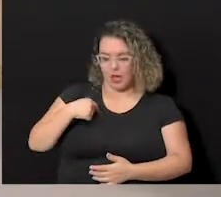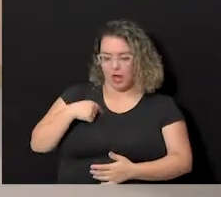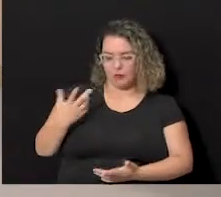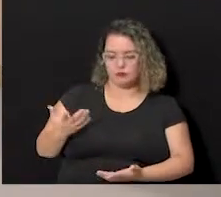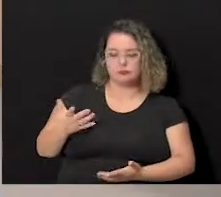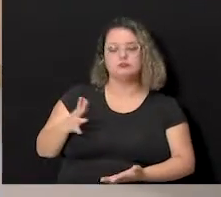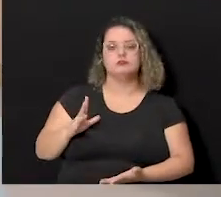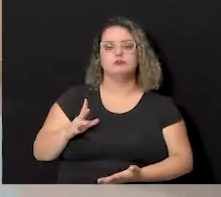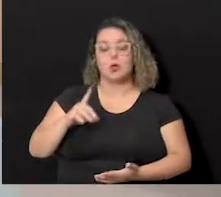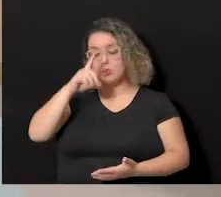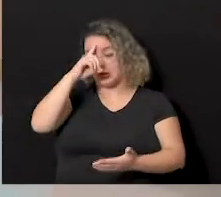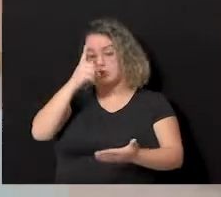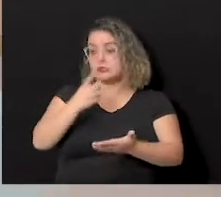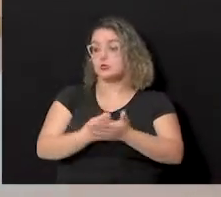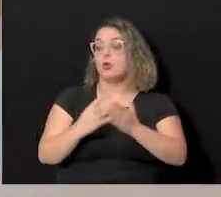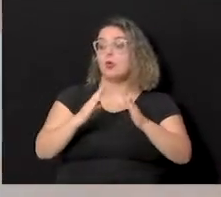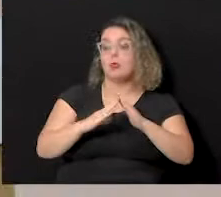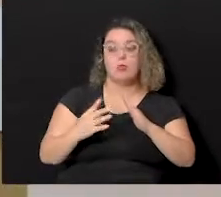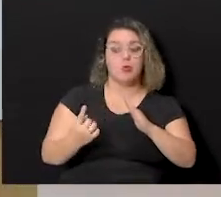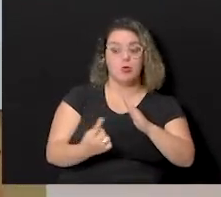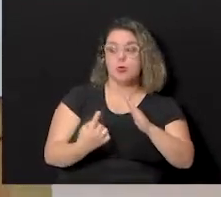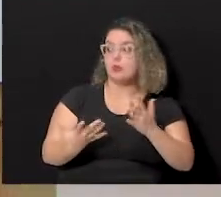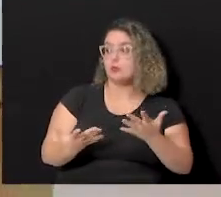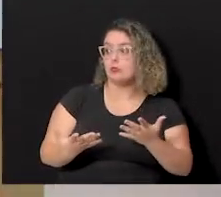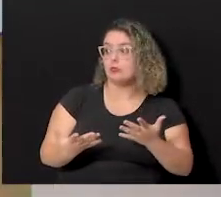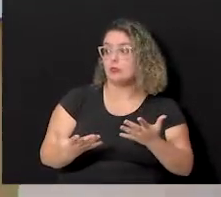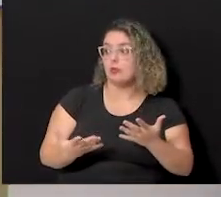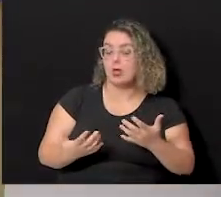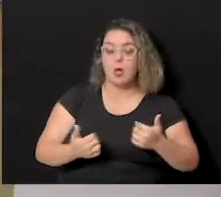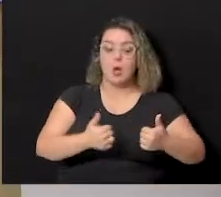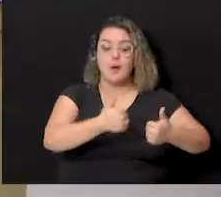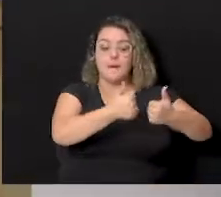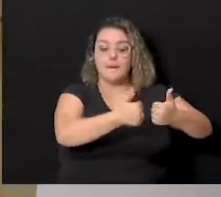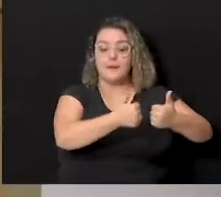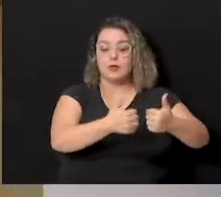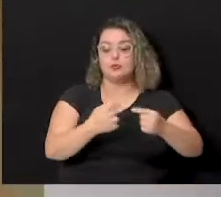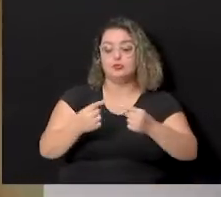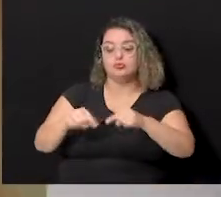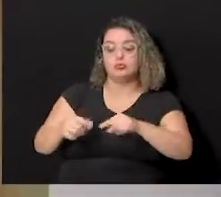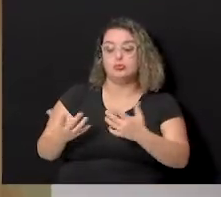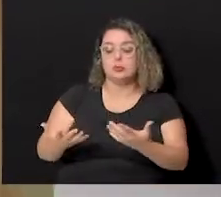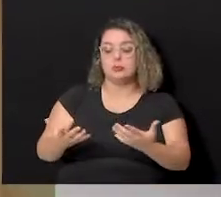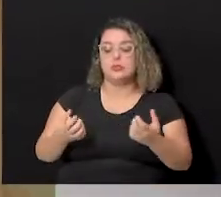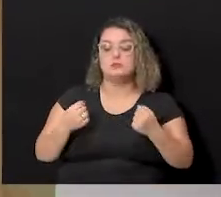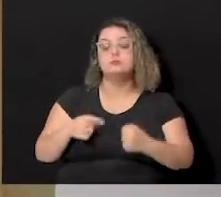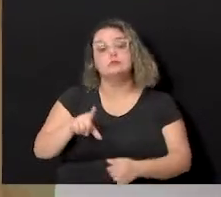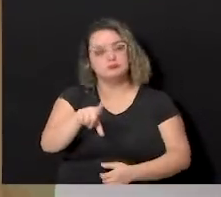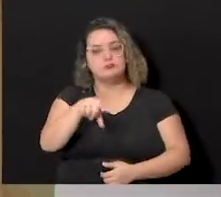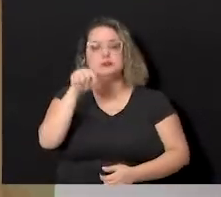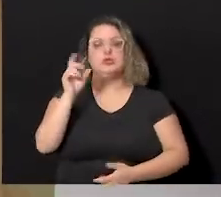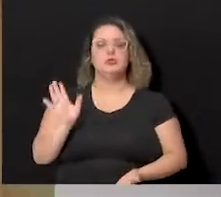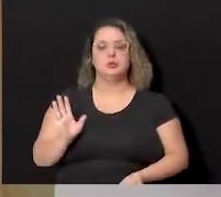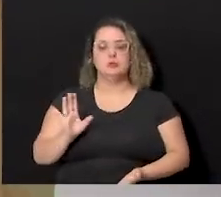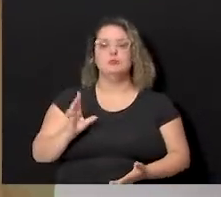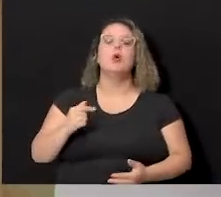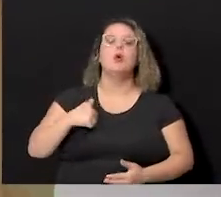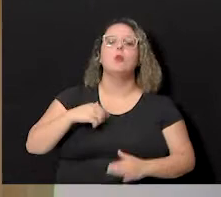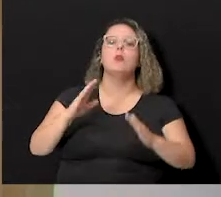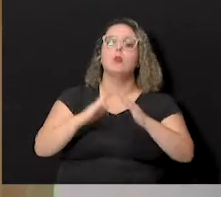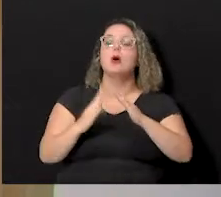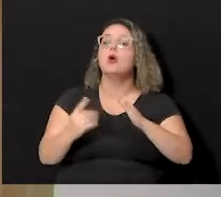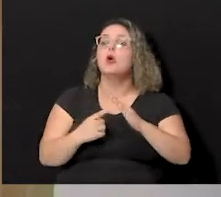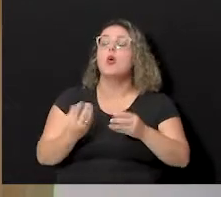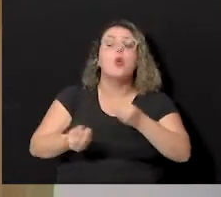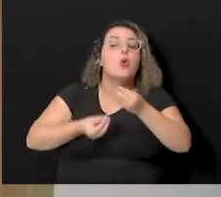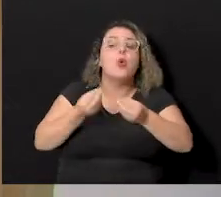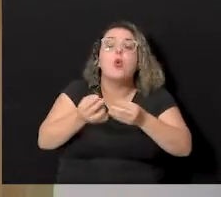Eu decidi que vou morar sozinha, pesei os prós, pesei os contras, mas decidi, vou morar sozinha.